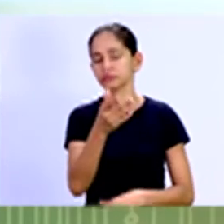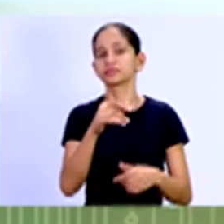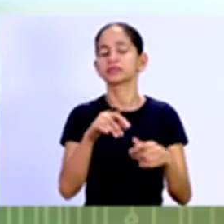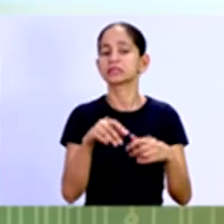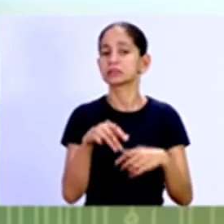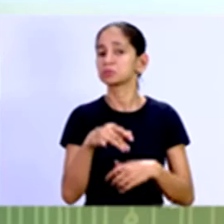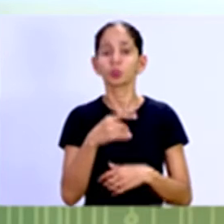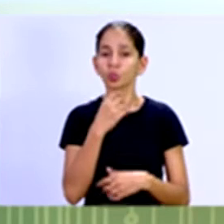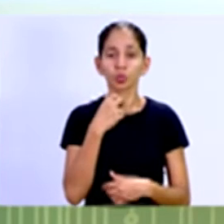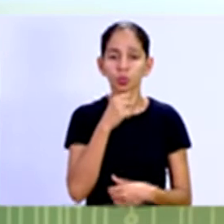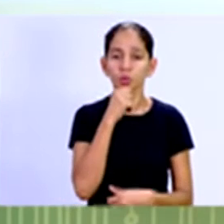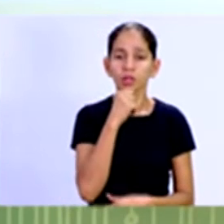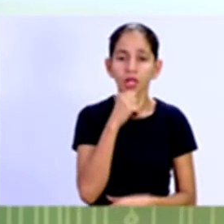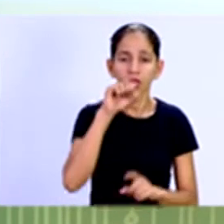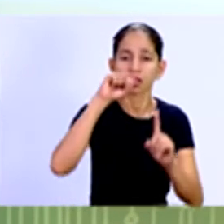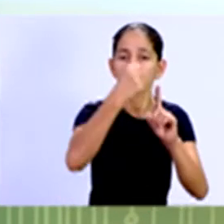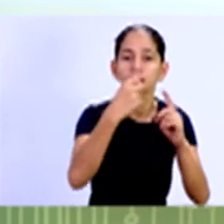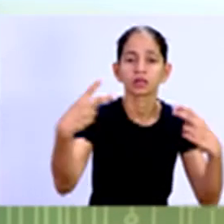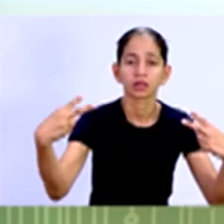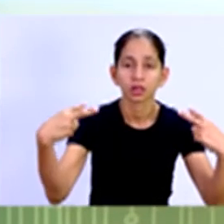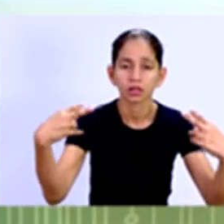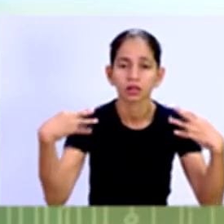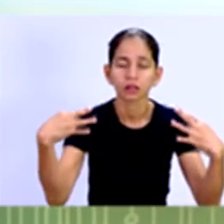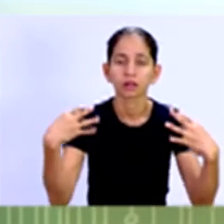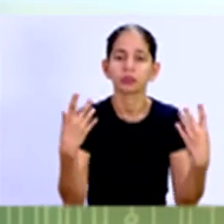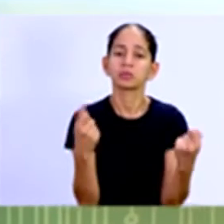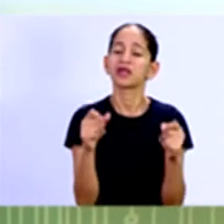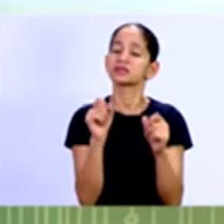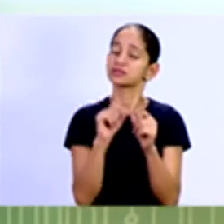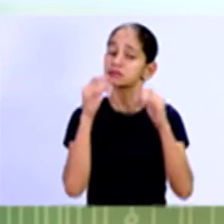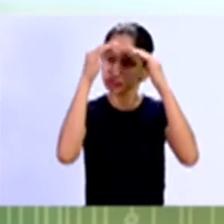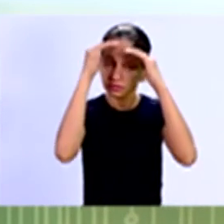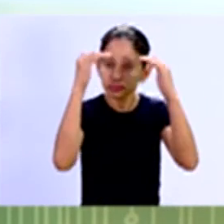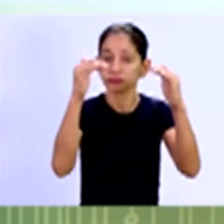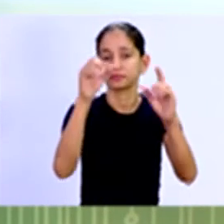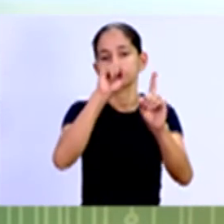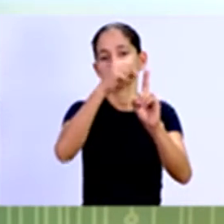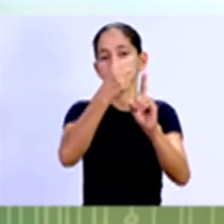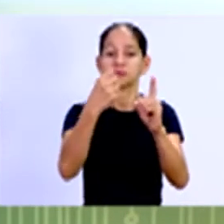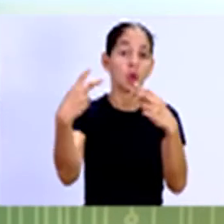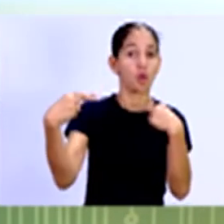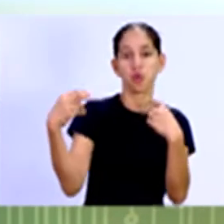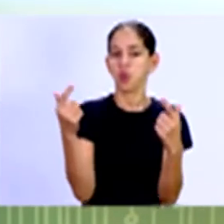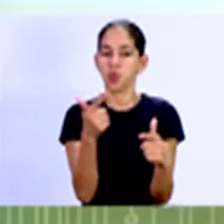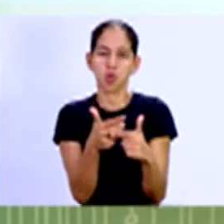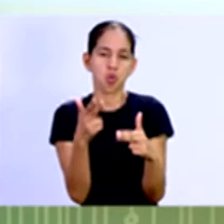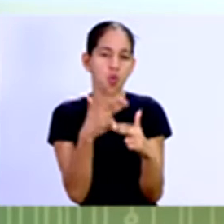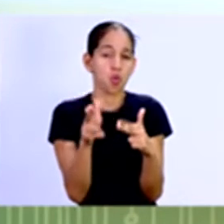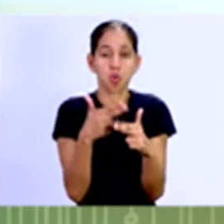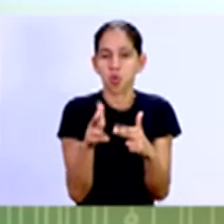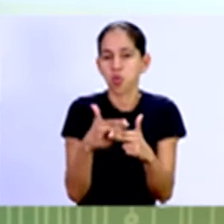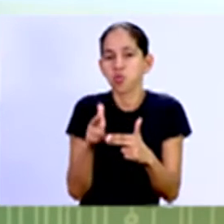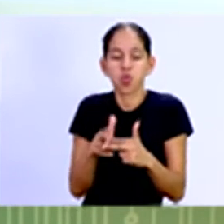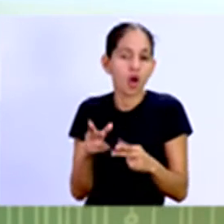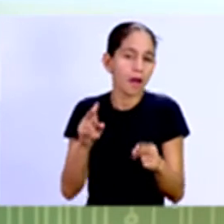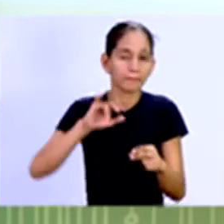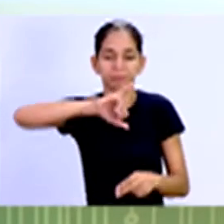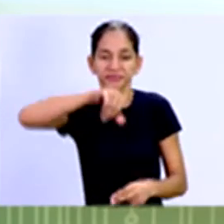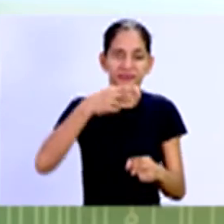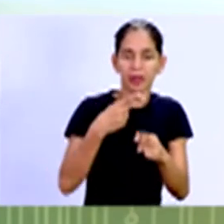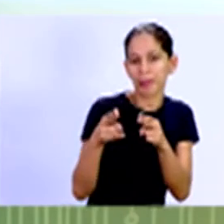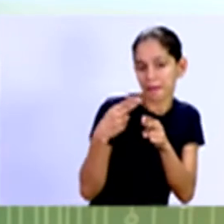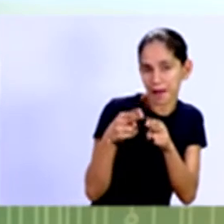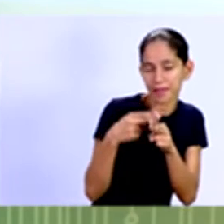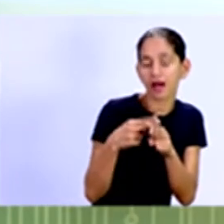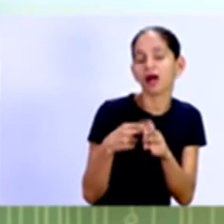como se ele não estivesse na sociedade, né? Ou seja, ninguém está me vendo, ele se sente invisível dentro do carro, por isso